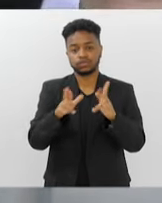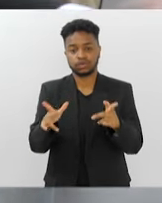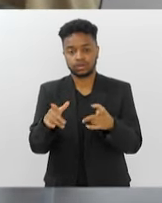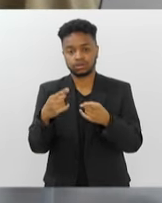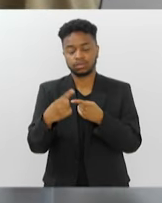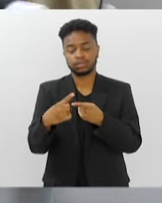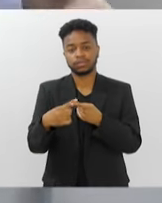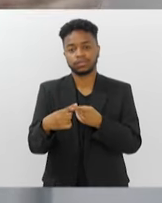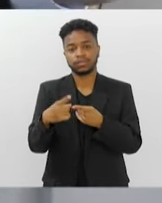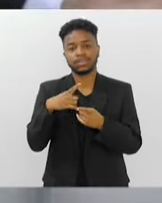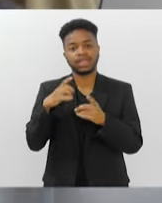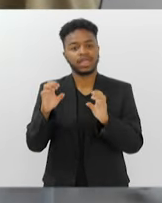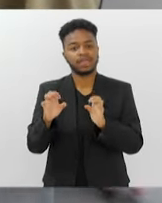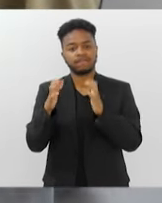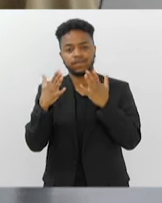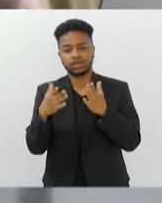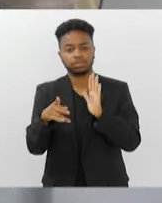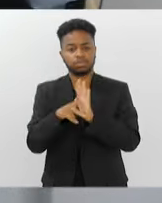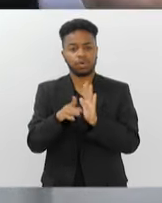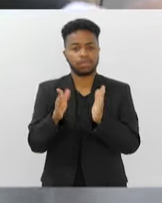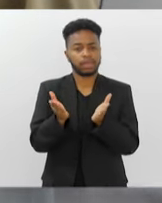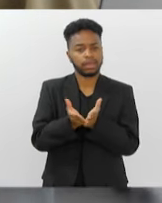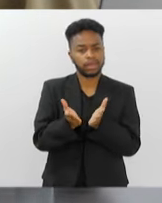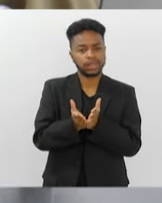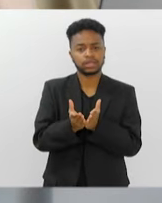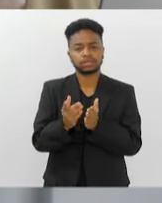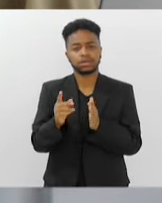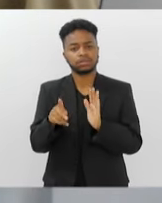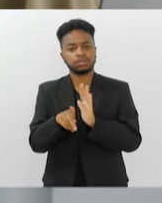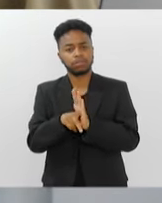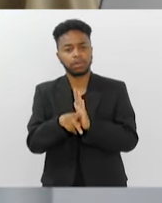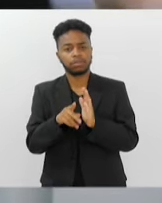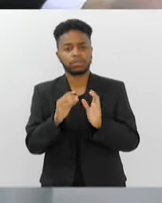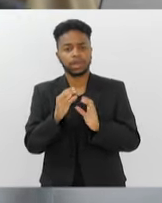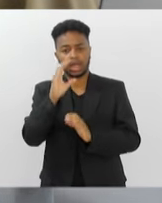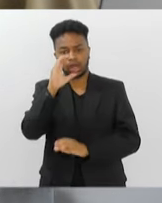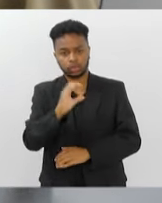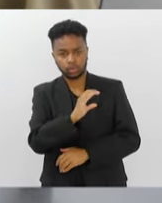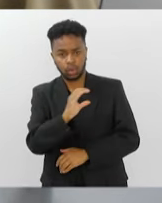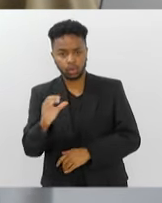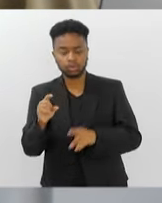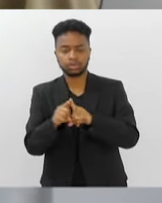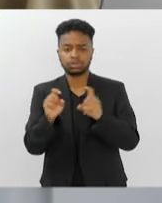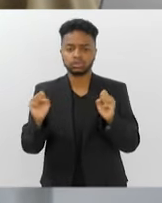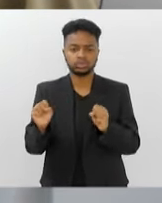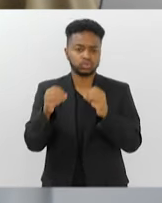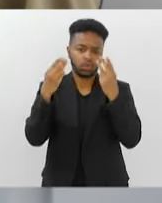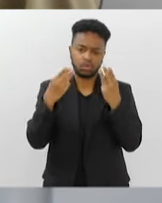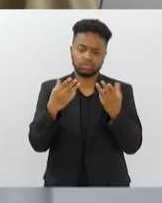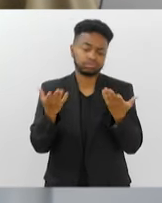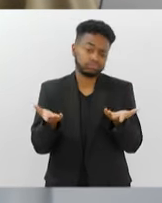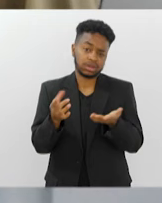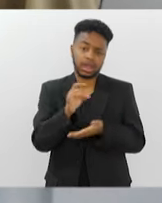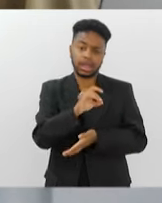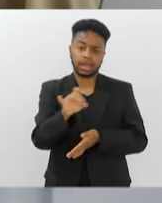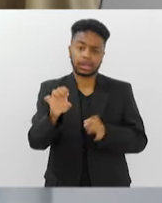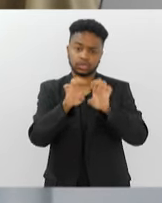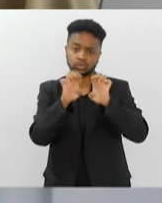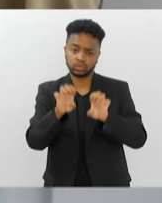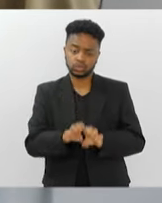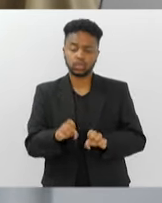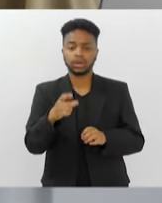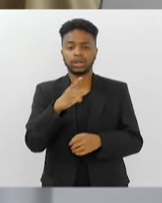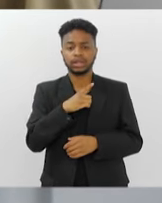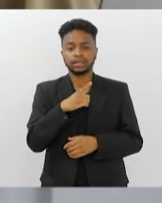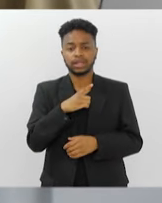tivemos eventos gssp eventos da Igreja Católica shows lá sertanejos então cada estrutura tem um determinado tem um